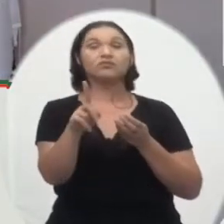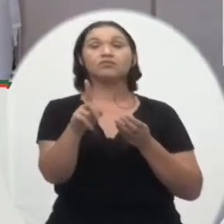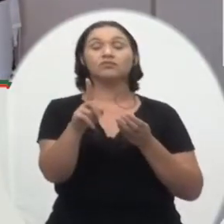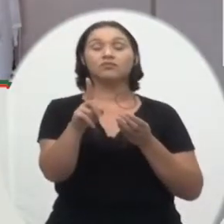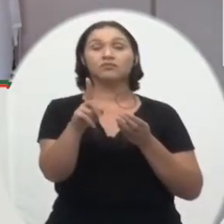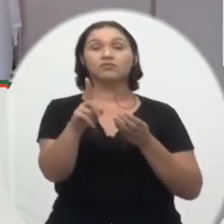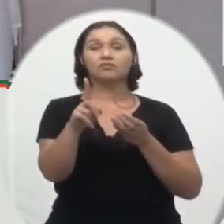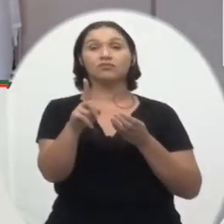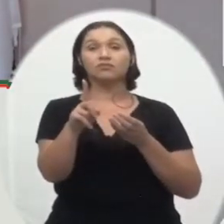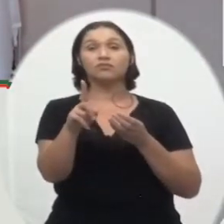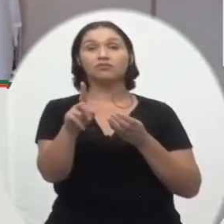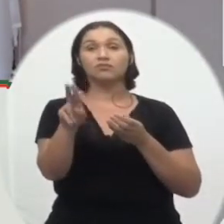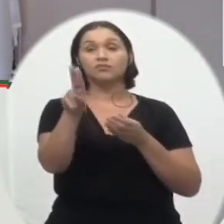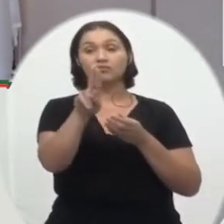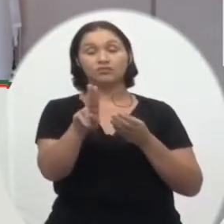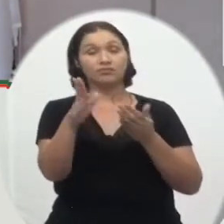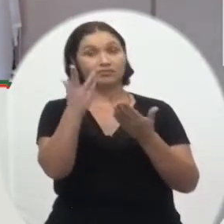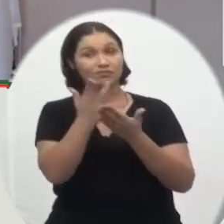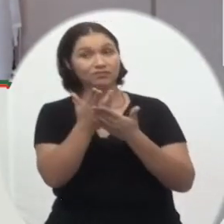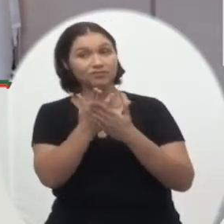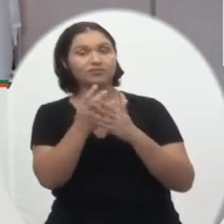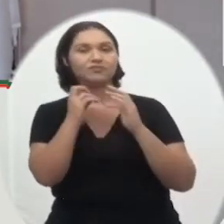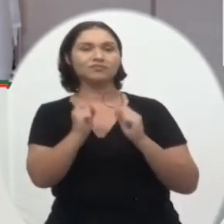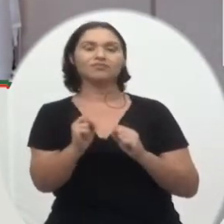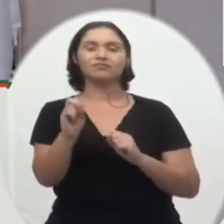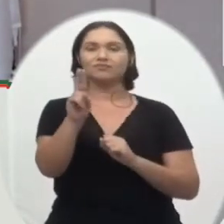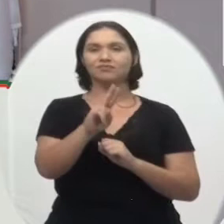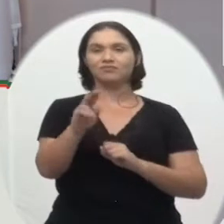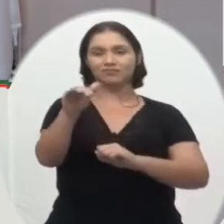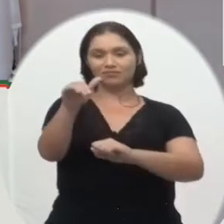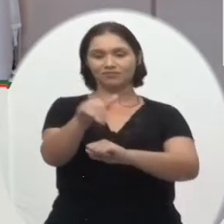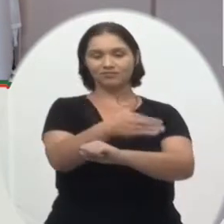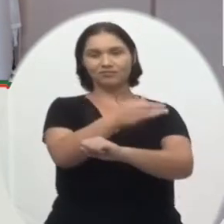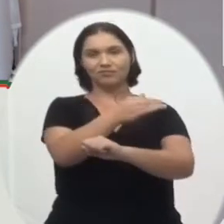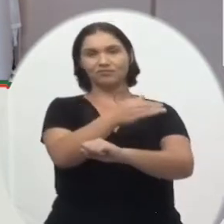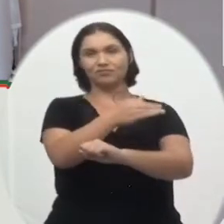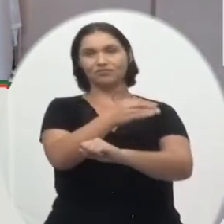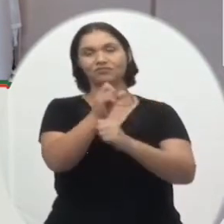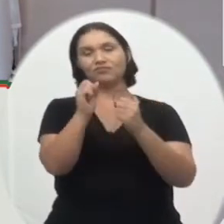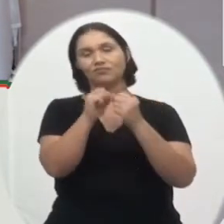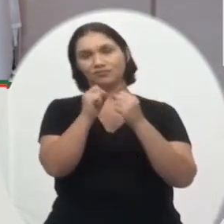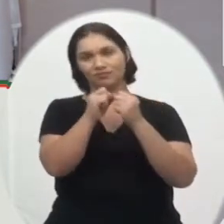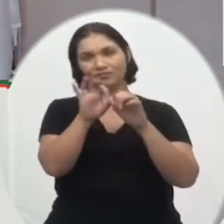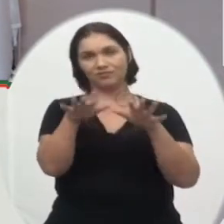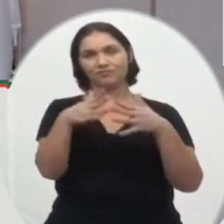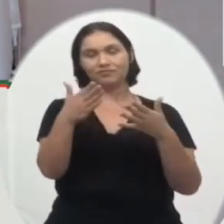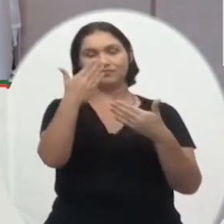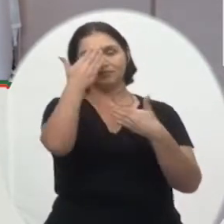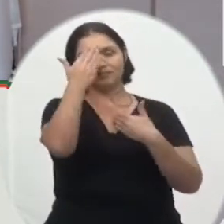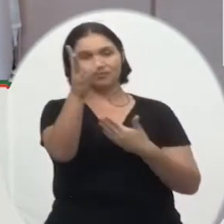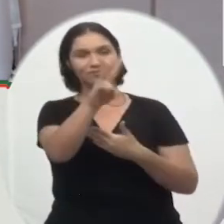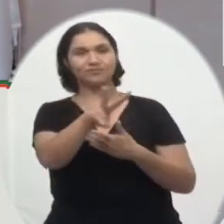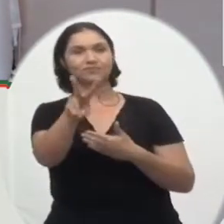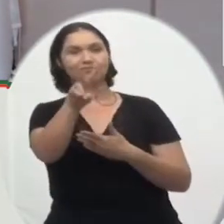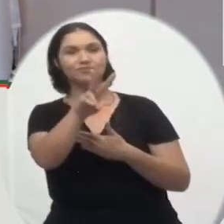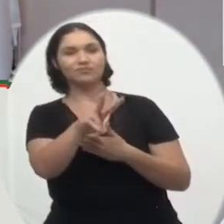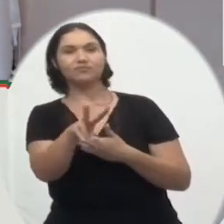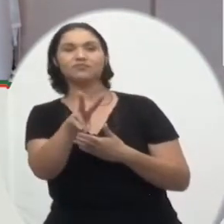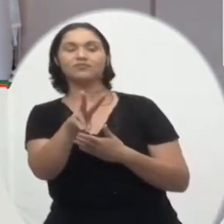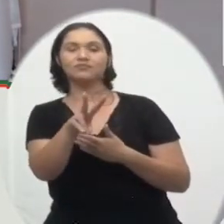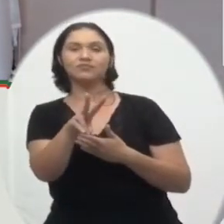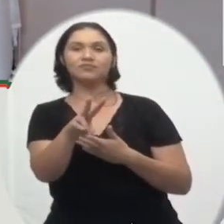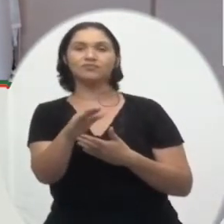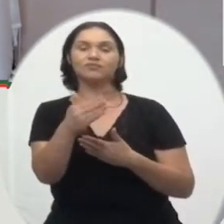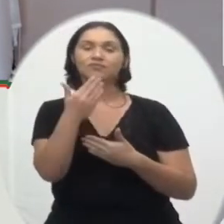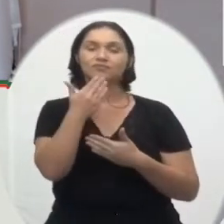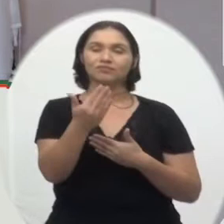pela Alexandre Belloli, e sim por escoamento da Avenida Antônio Scott. Então, peço a aprovação dos nobres vereadores e peço, então, que o